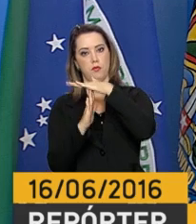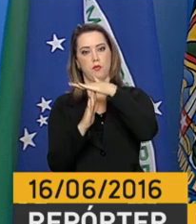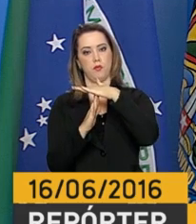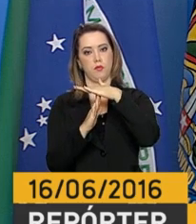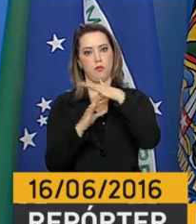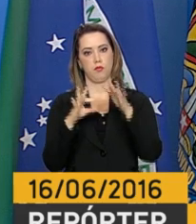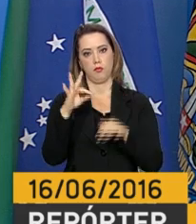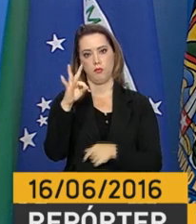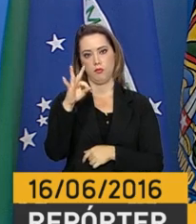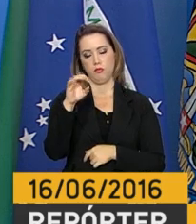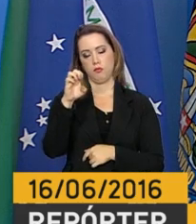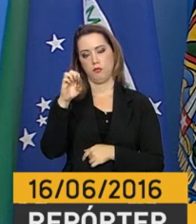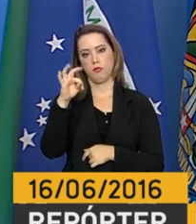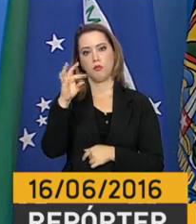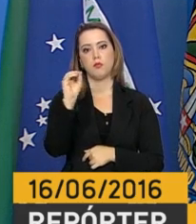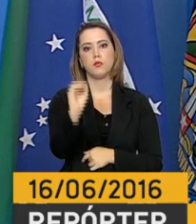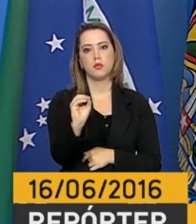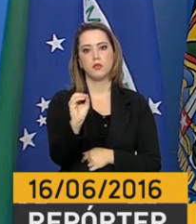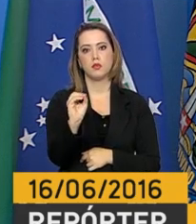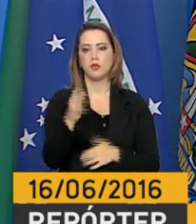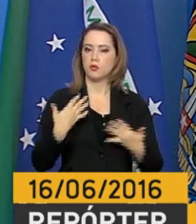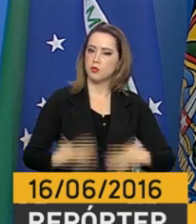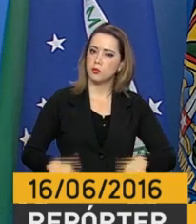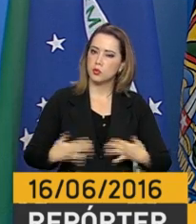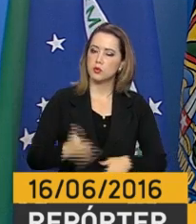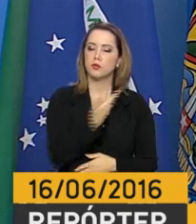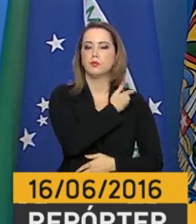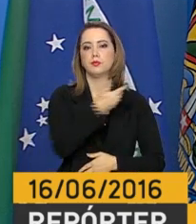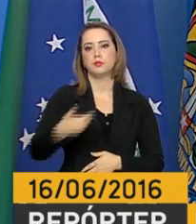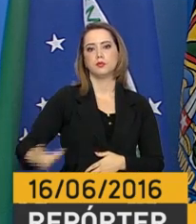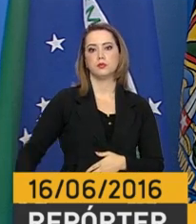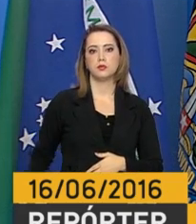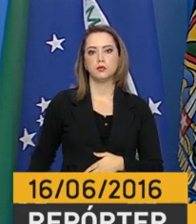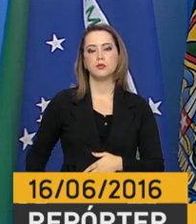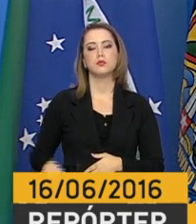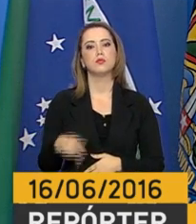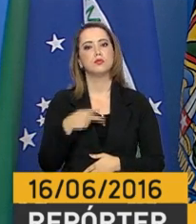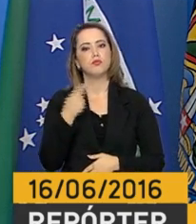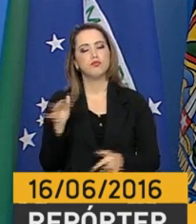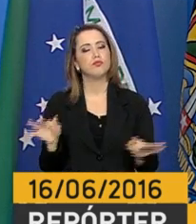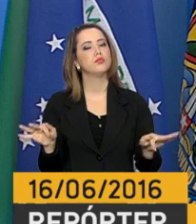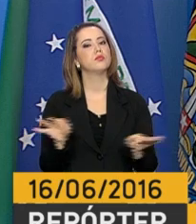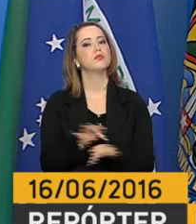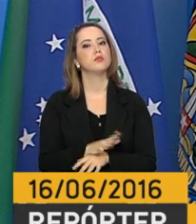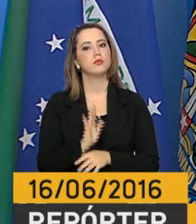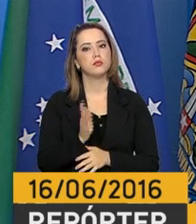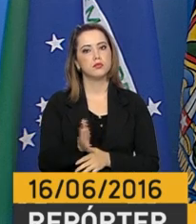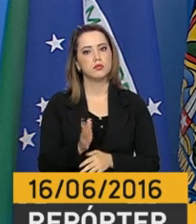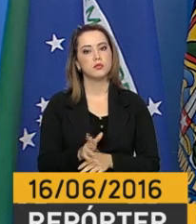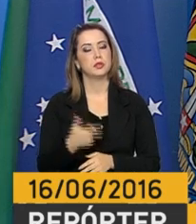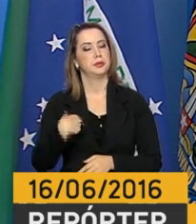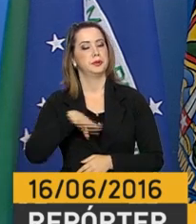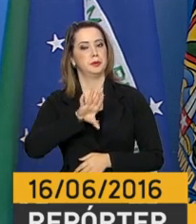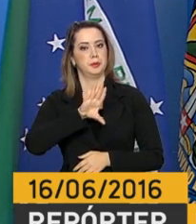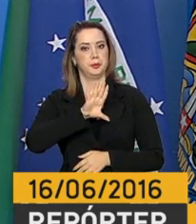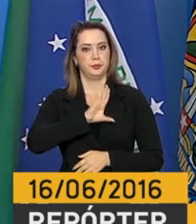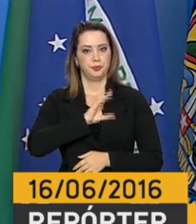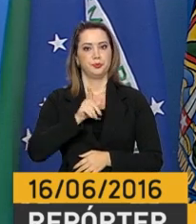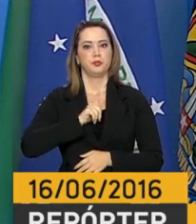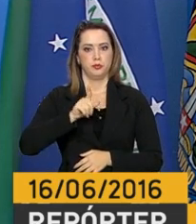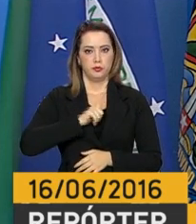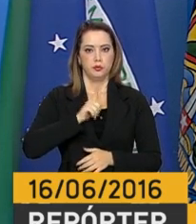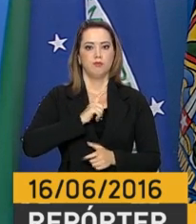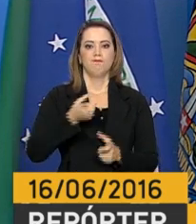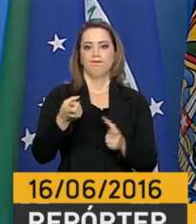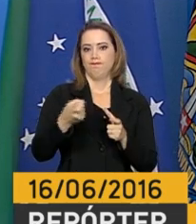gastos públicos, até por uma razão singela, que os senhores e as senhoras conhecem. Nós temos um déficit